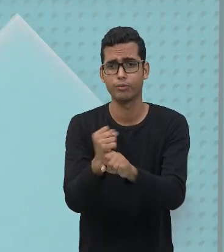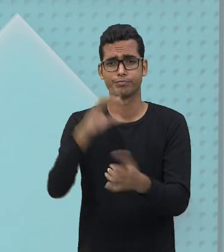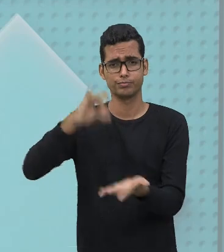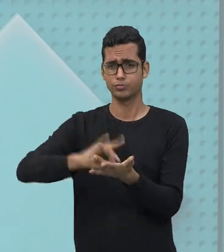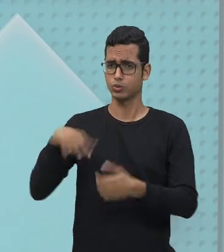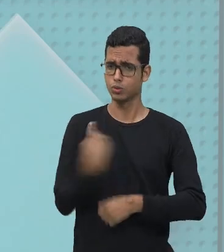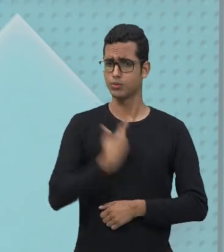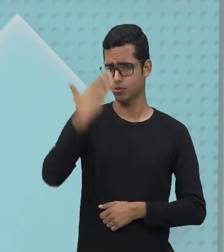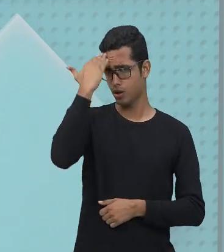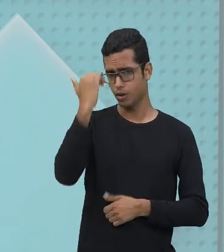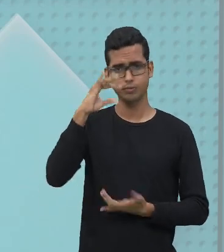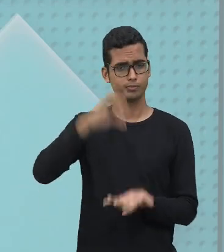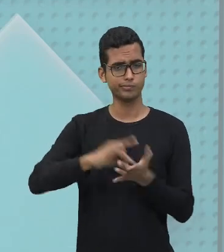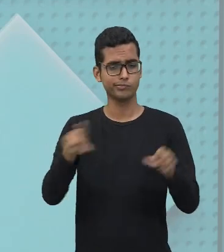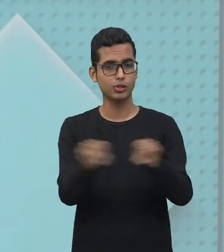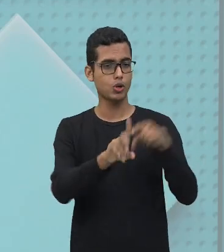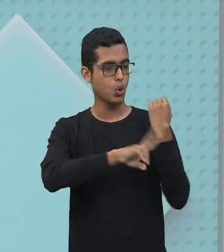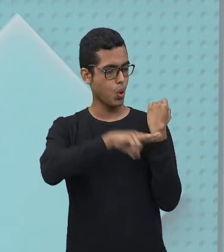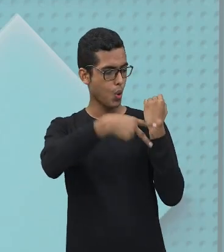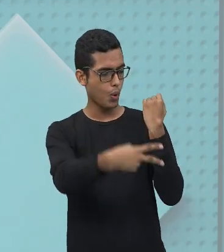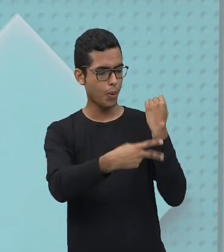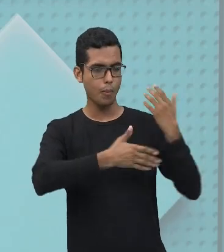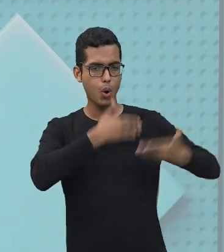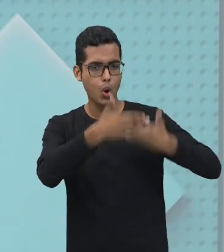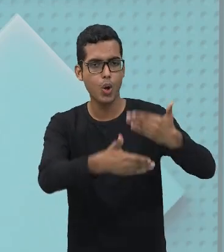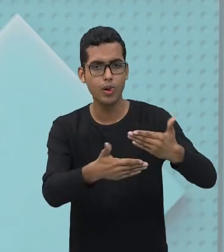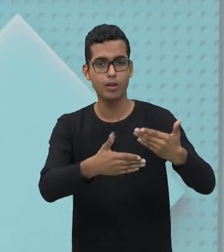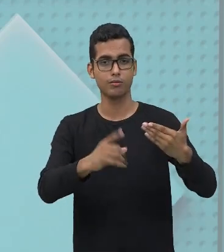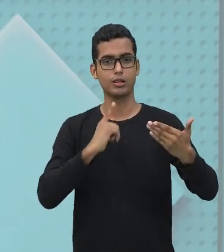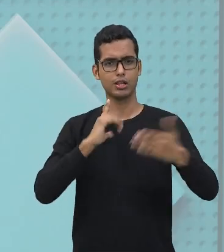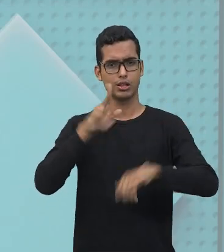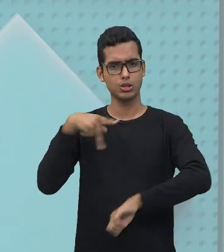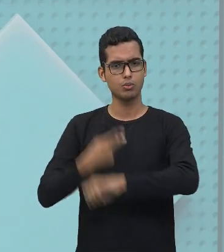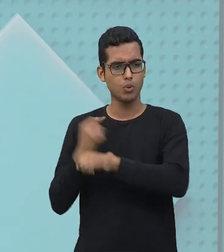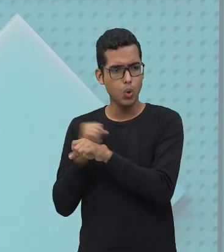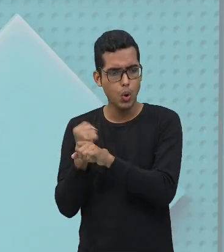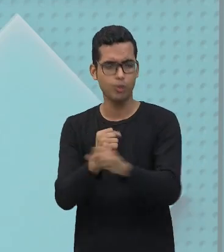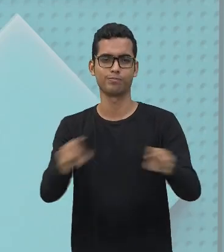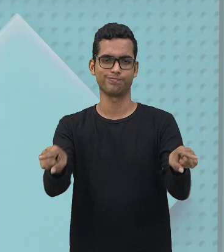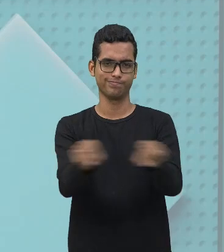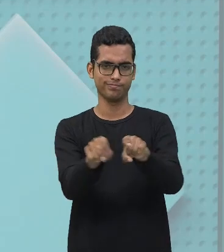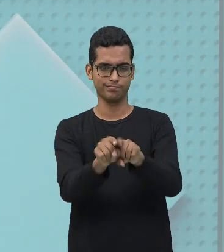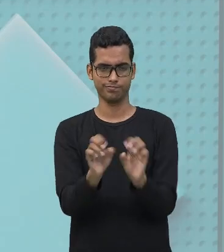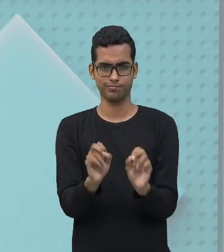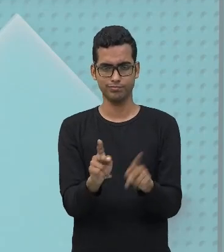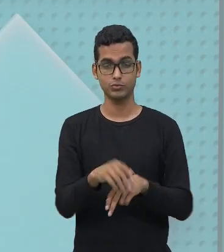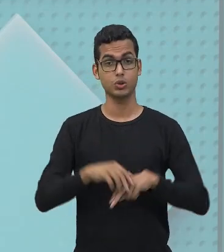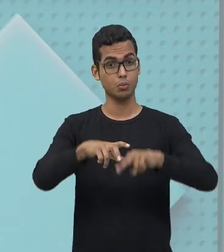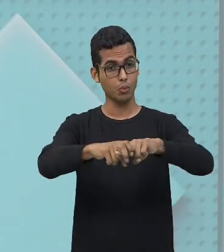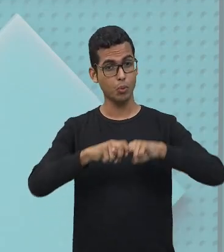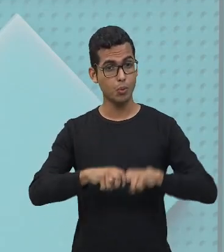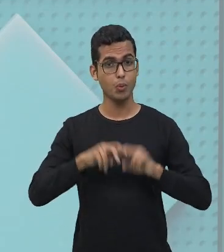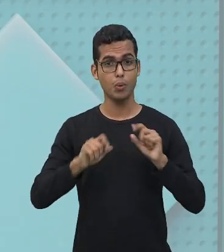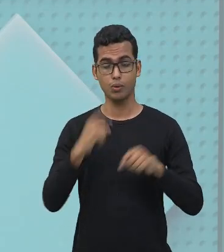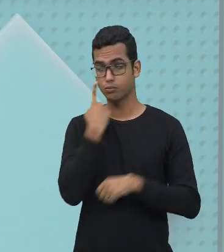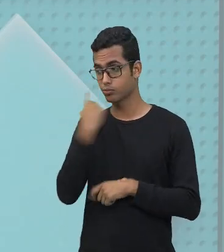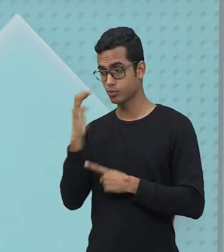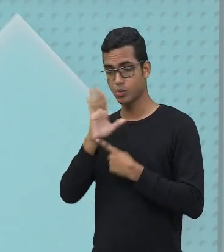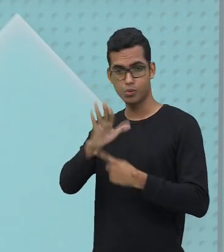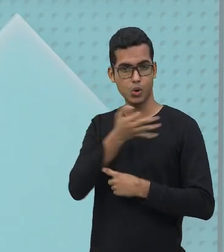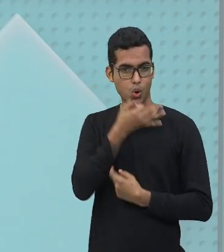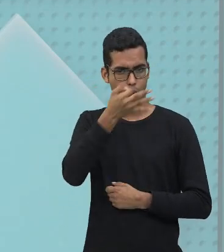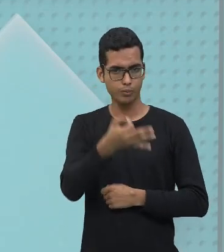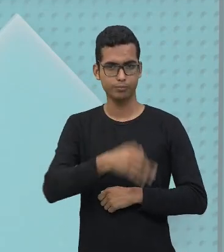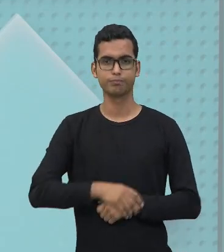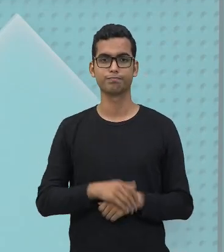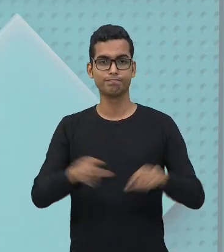sabemos disso. E essas consequências virão durante muito tempo ainda. Então, por isso que ele emitiu essa opinião